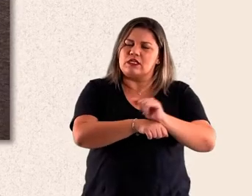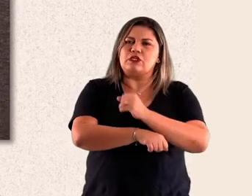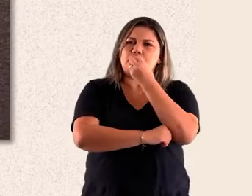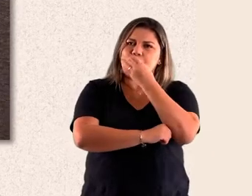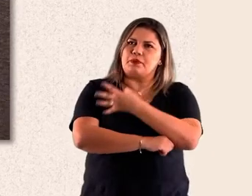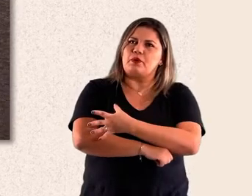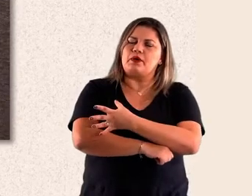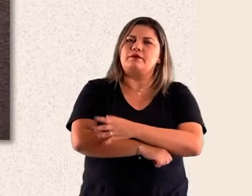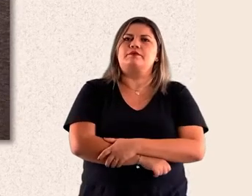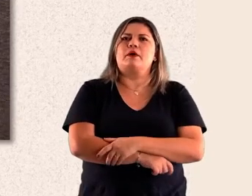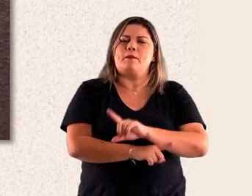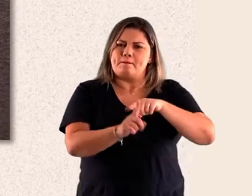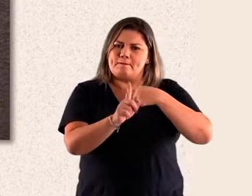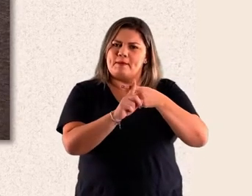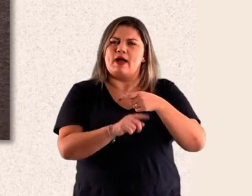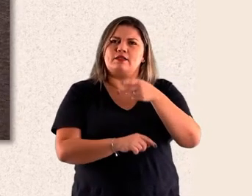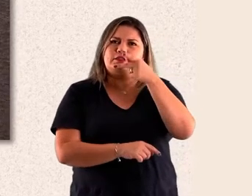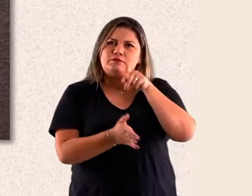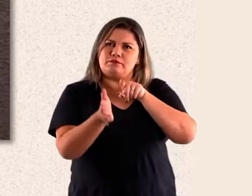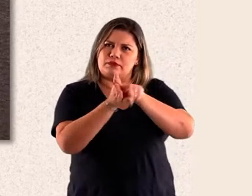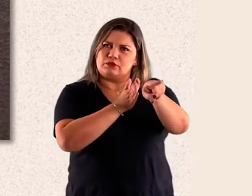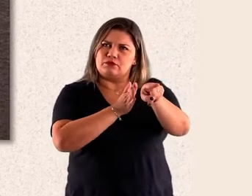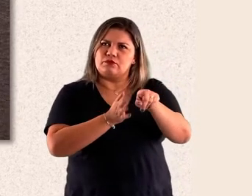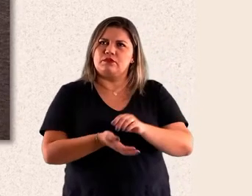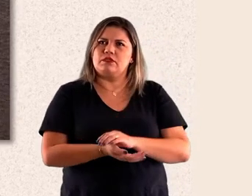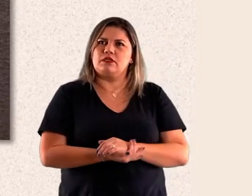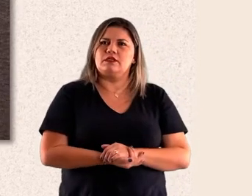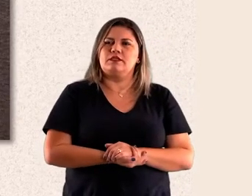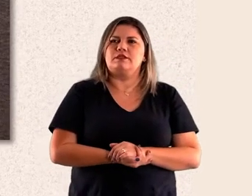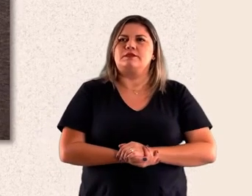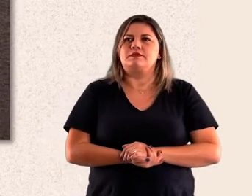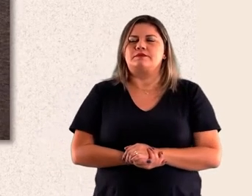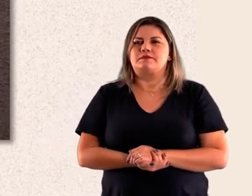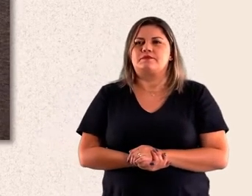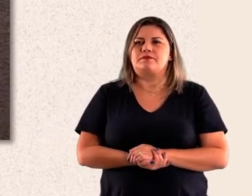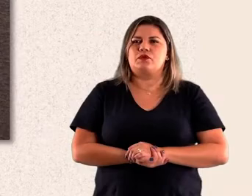se mais alguém Oi Sabrina